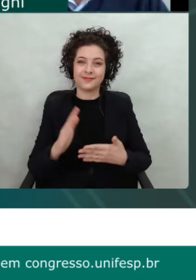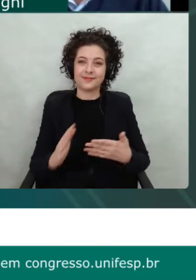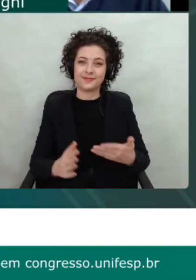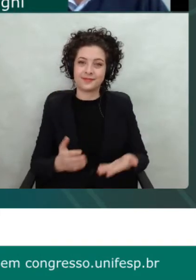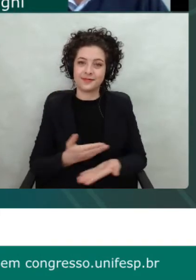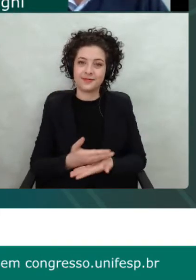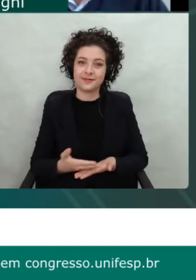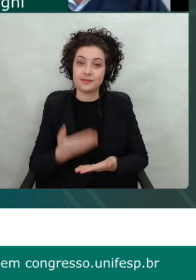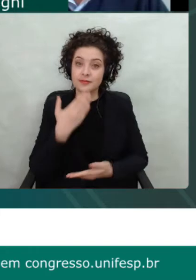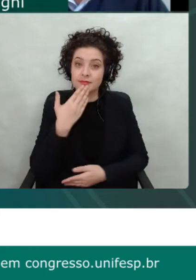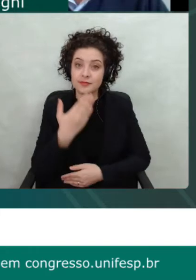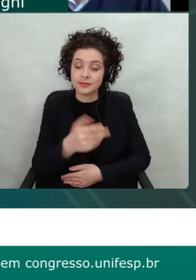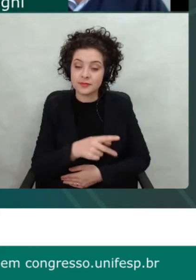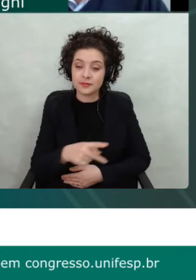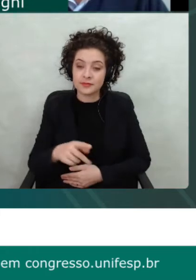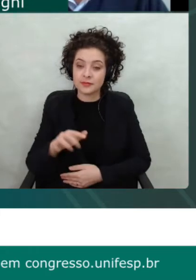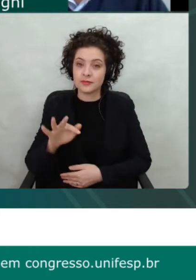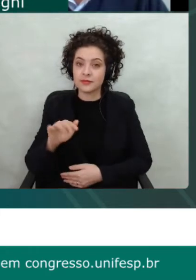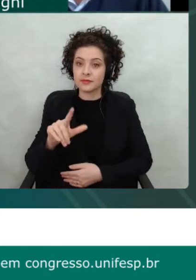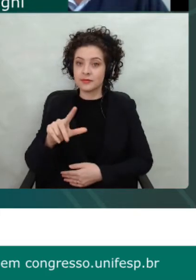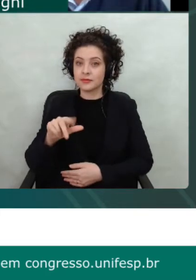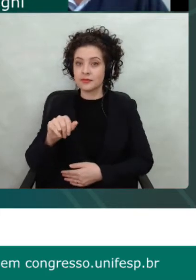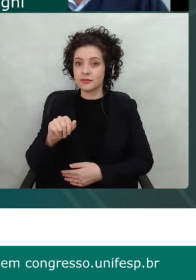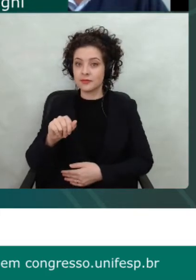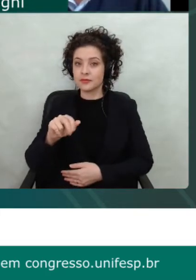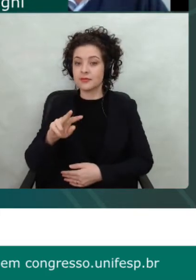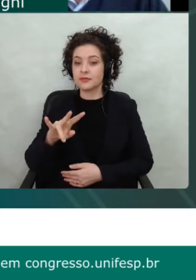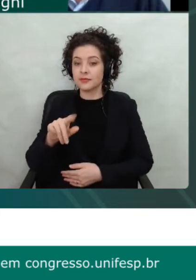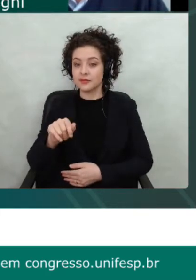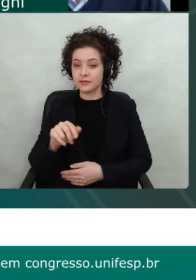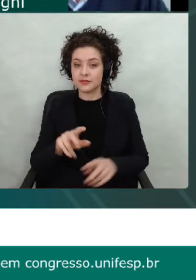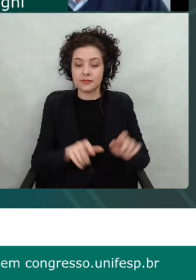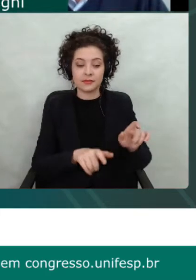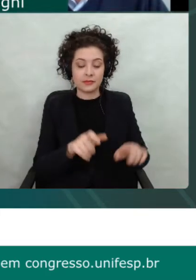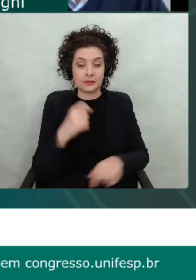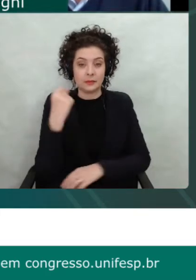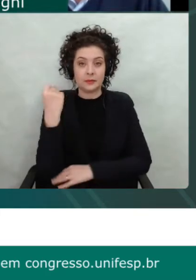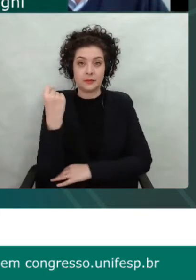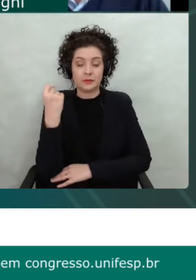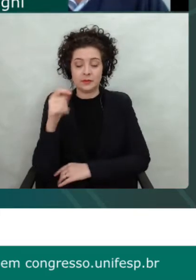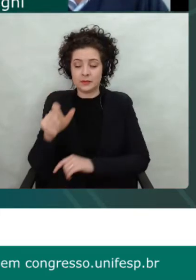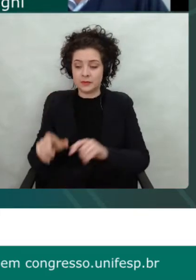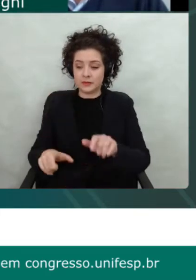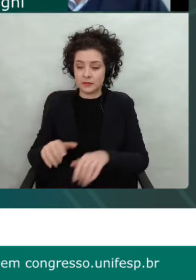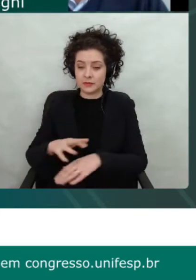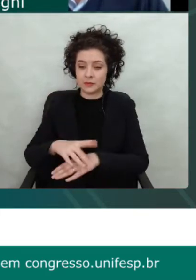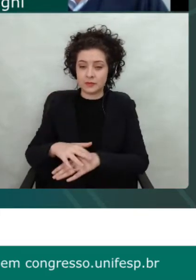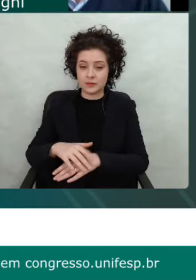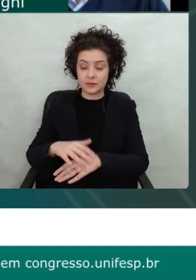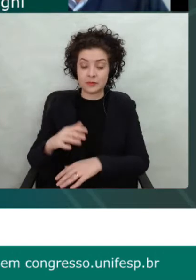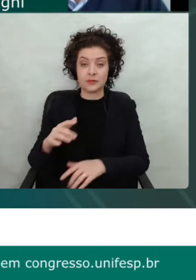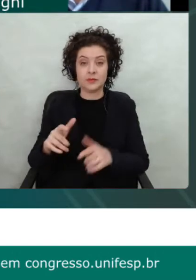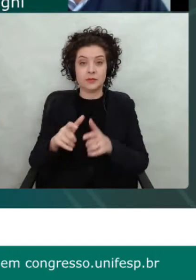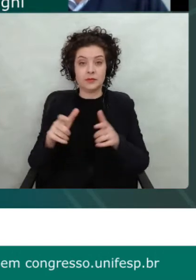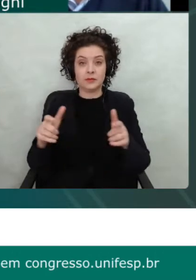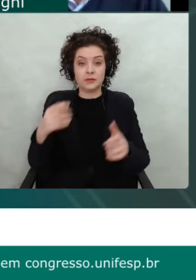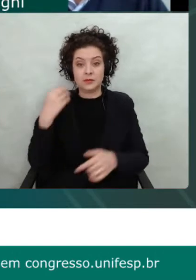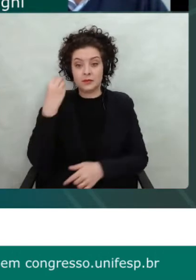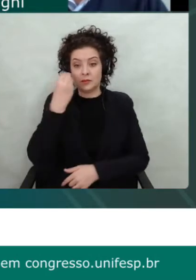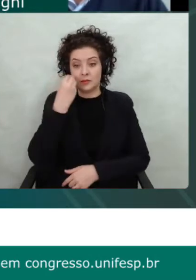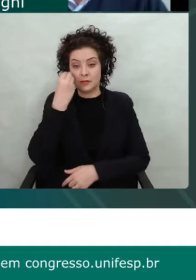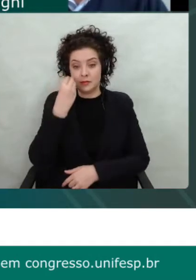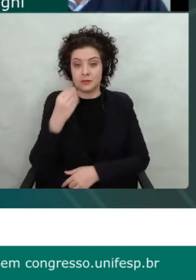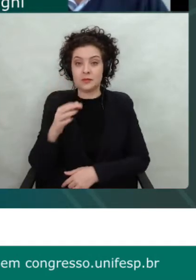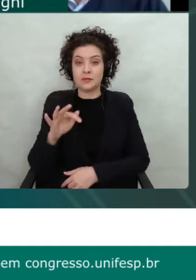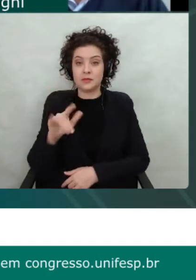para a professora Flávia falar sobre os doentes graves. Ela tem uma enorme experiência no assunto. A professora Flávia está vivendo a